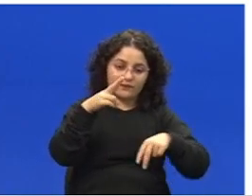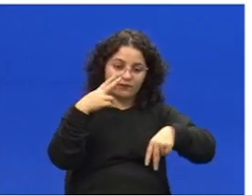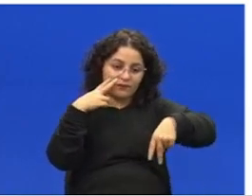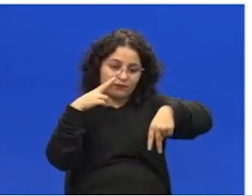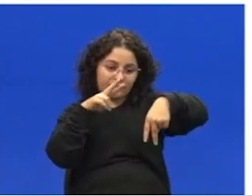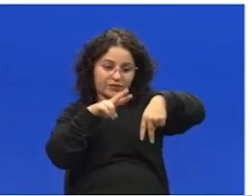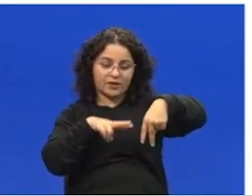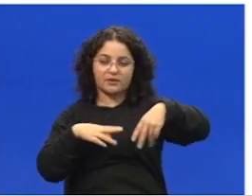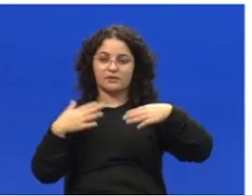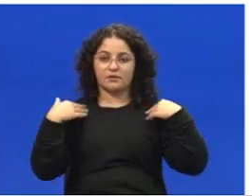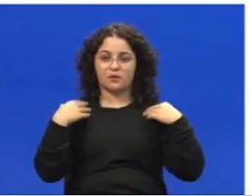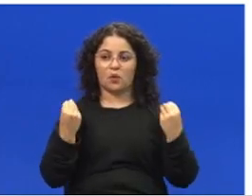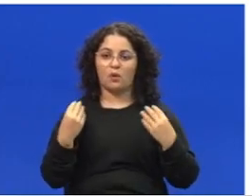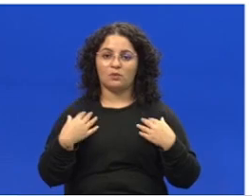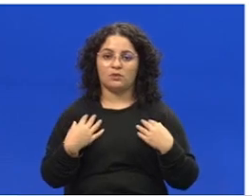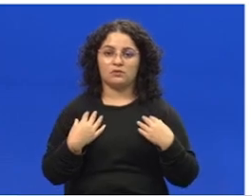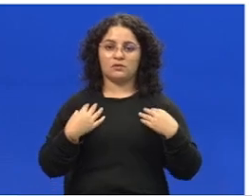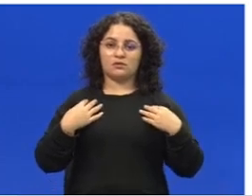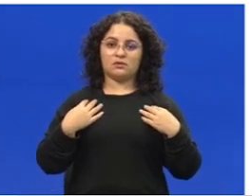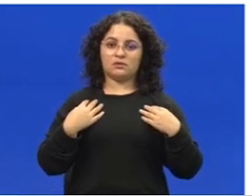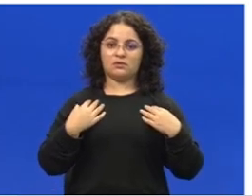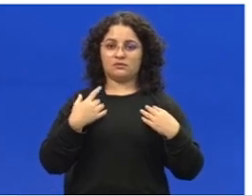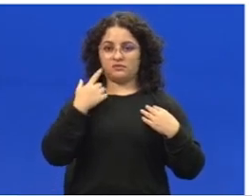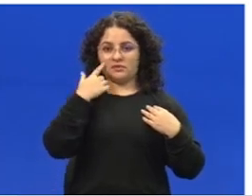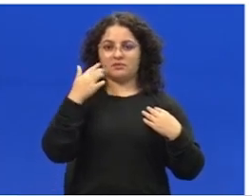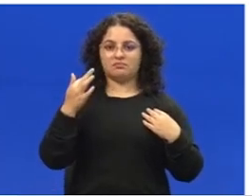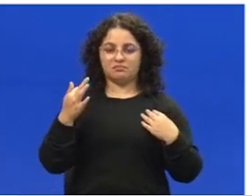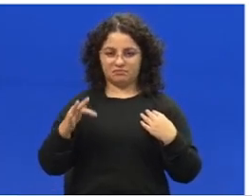postural desse indivíduo.